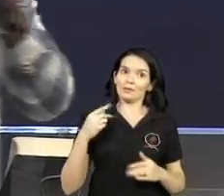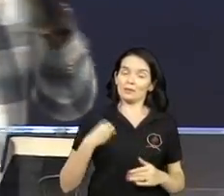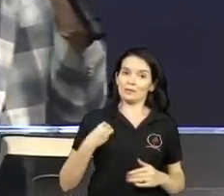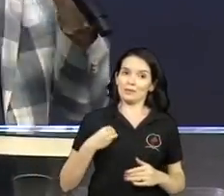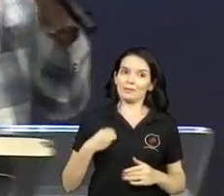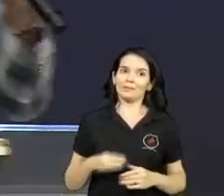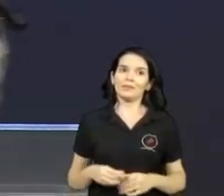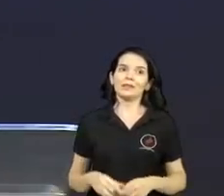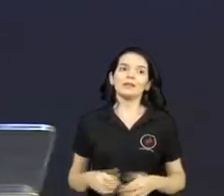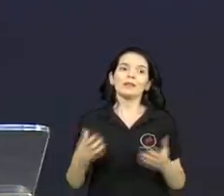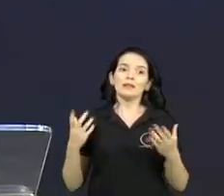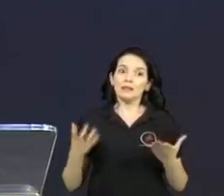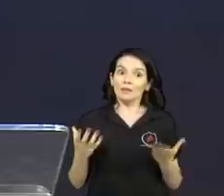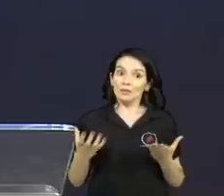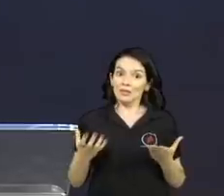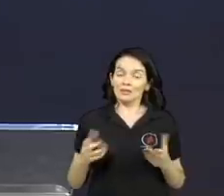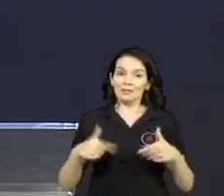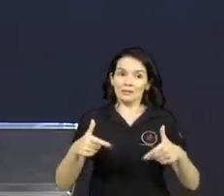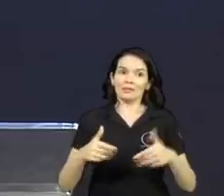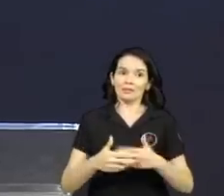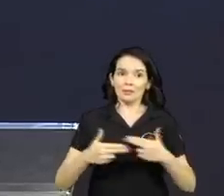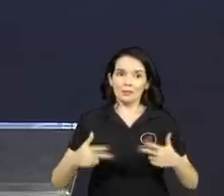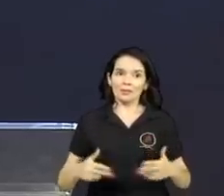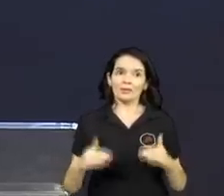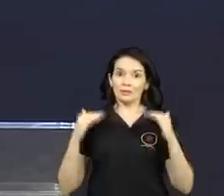Deus quer fazer uma grande obra na sua vida.